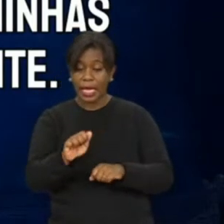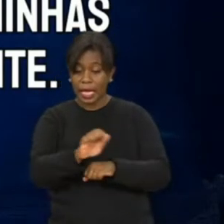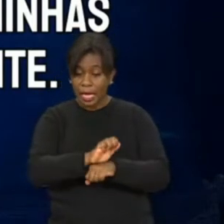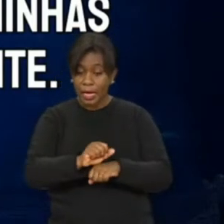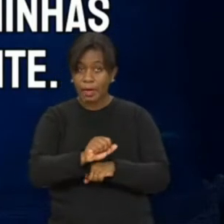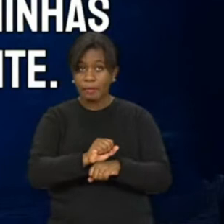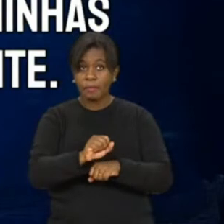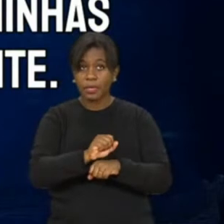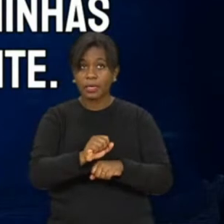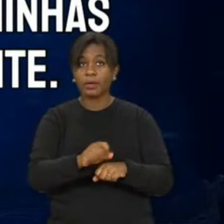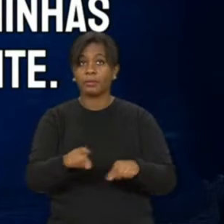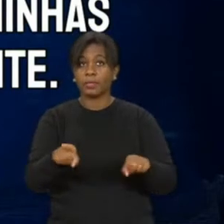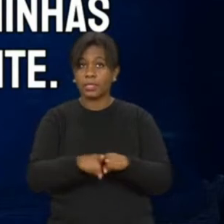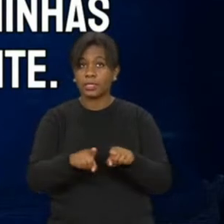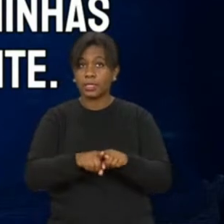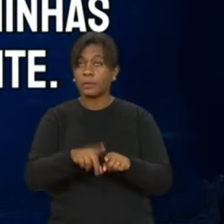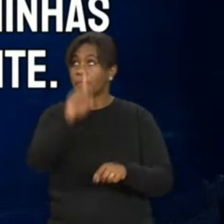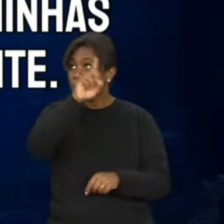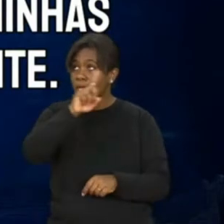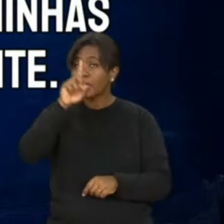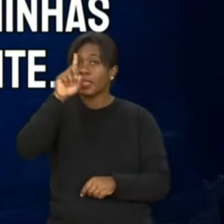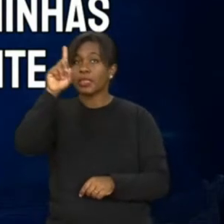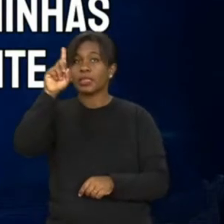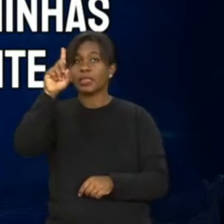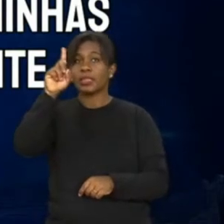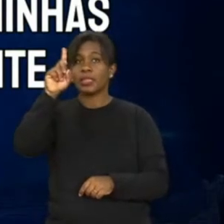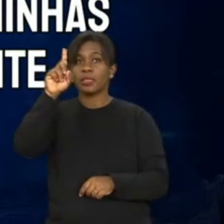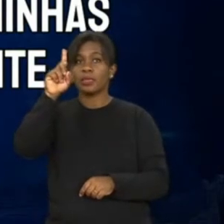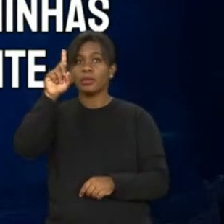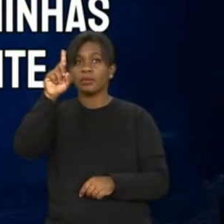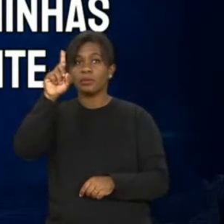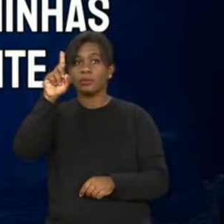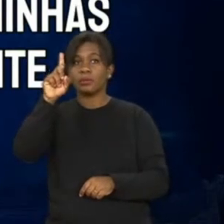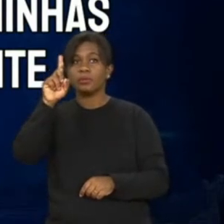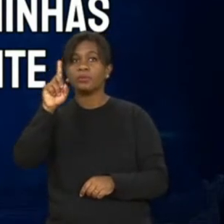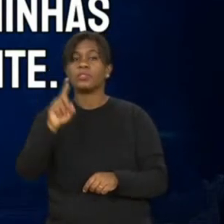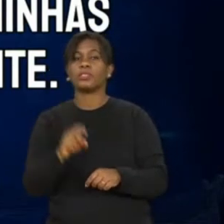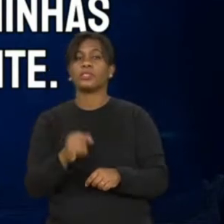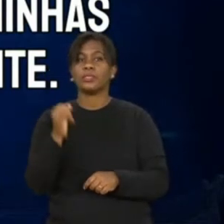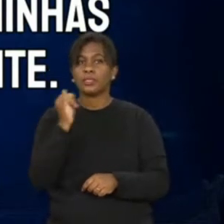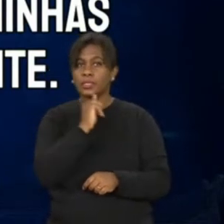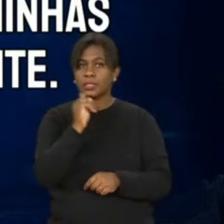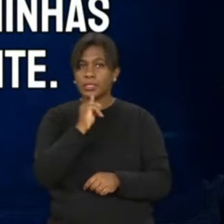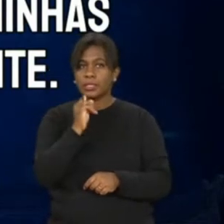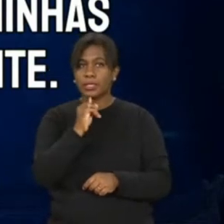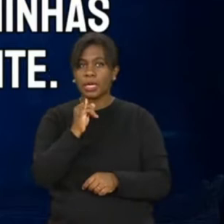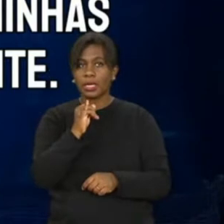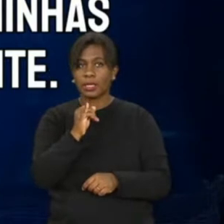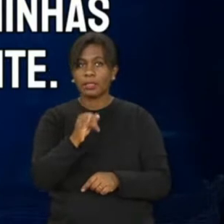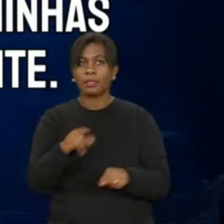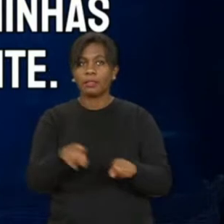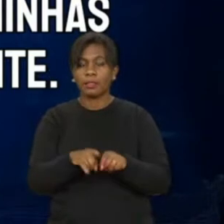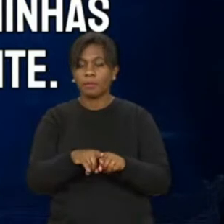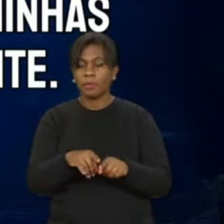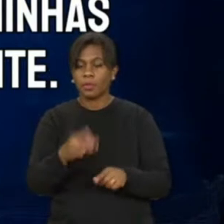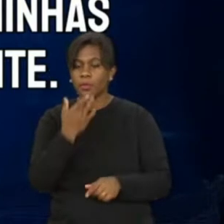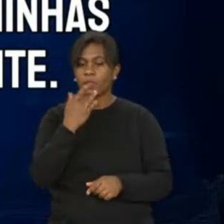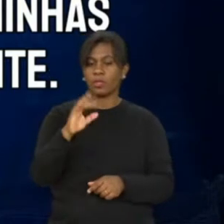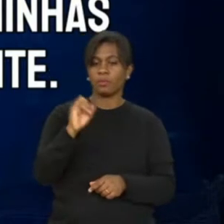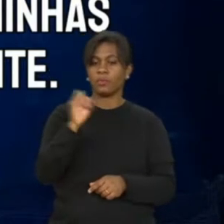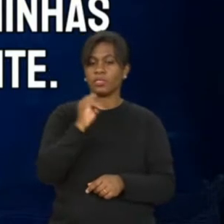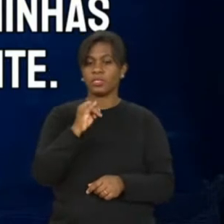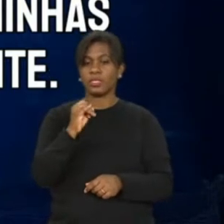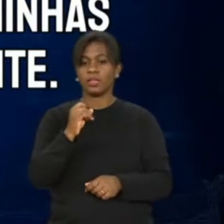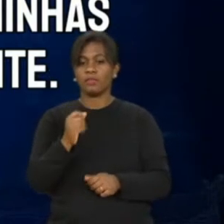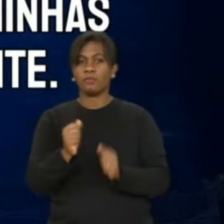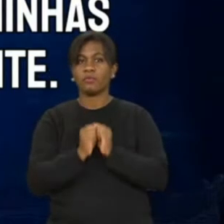e o quê? E o temor de Isaac não fora comigo, por